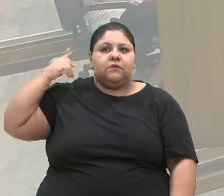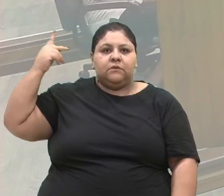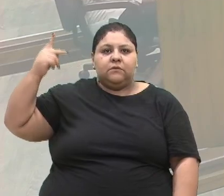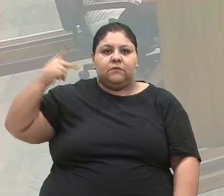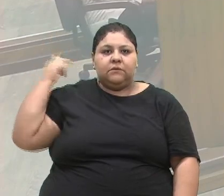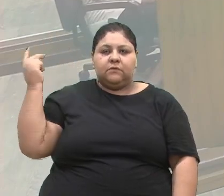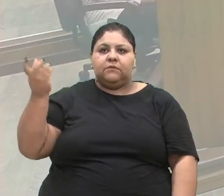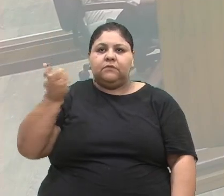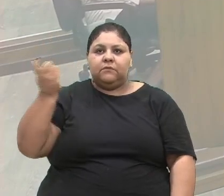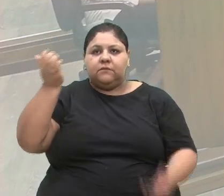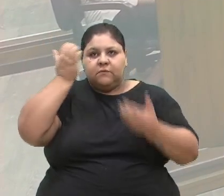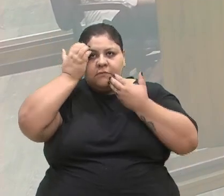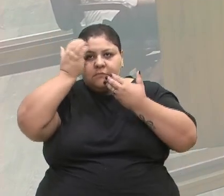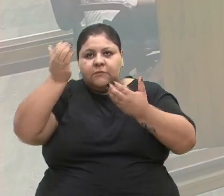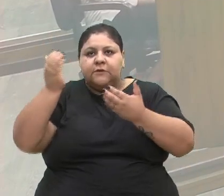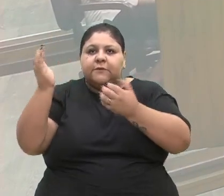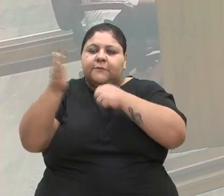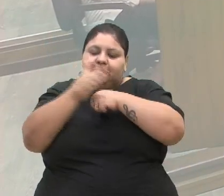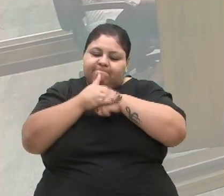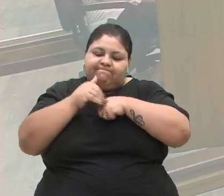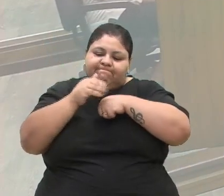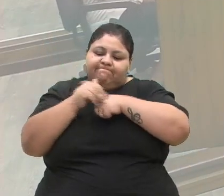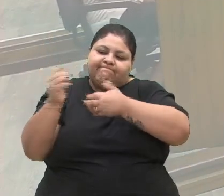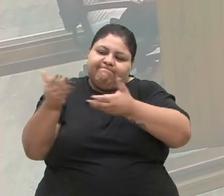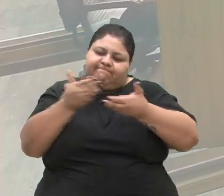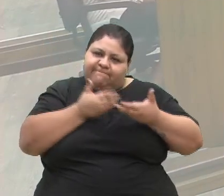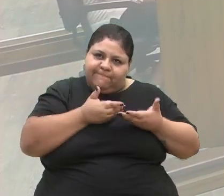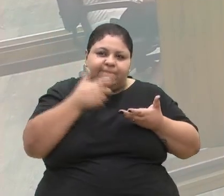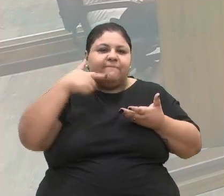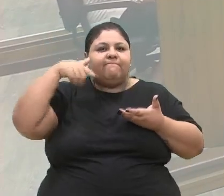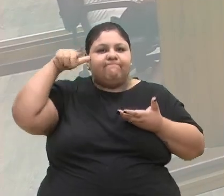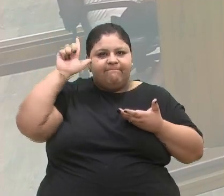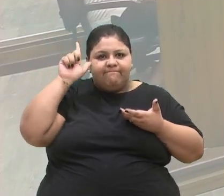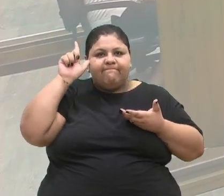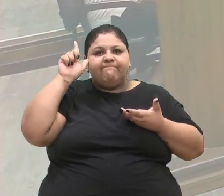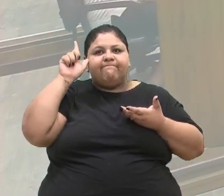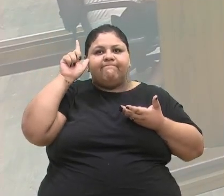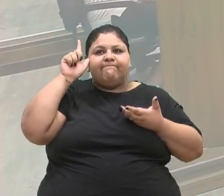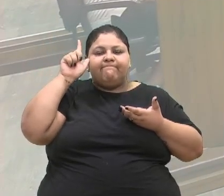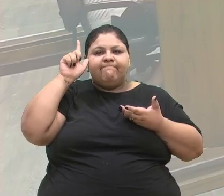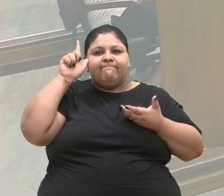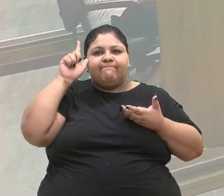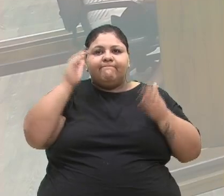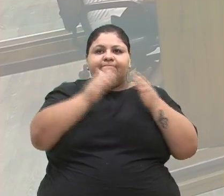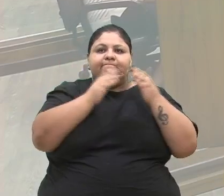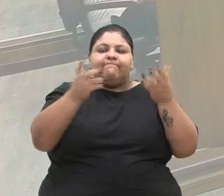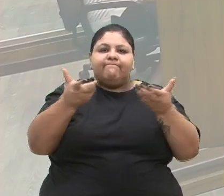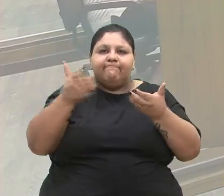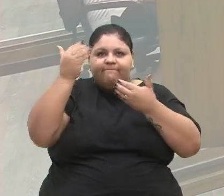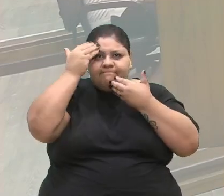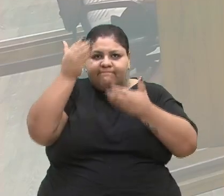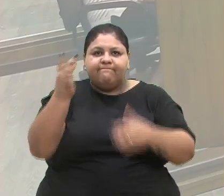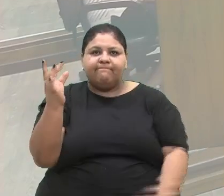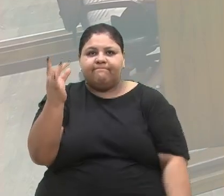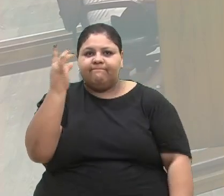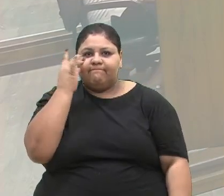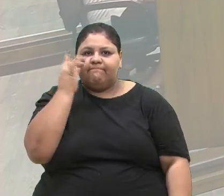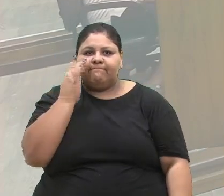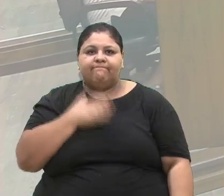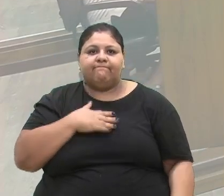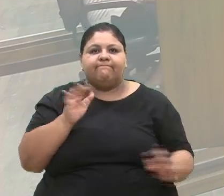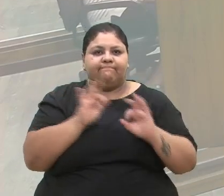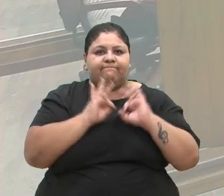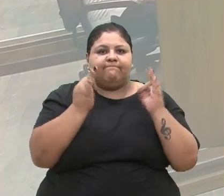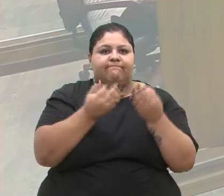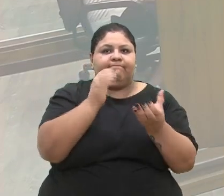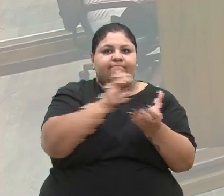Quero agradecer a acolhida que eu estou recebendo aqui desde ontem, circulando pela casa. Quero agradecer também a presença da minha família, minha